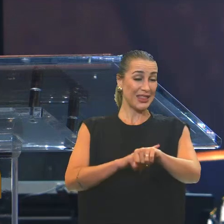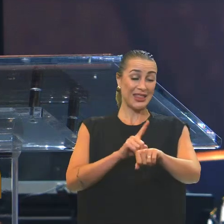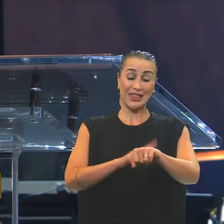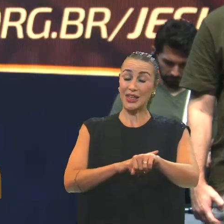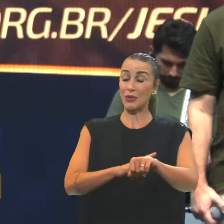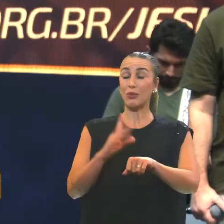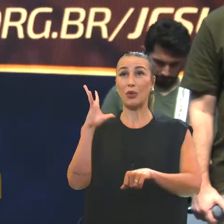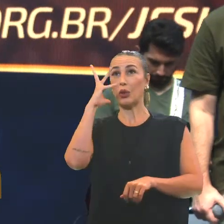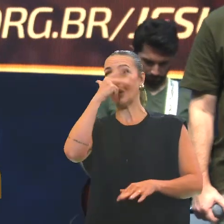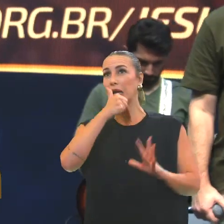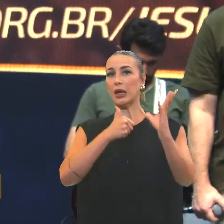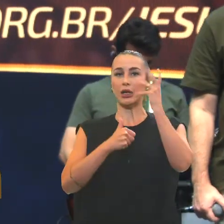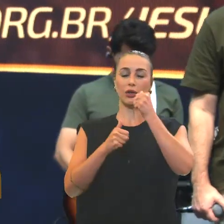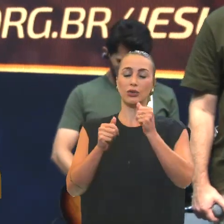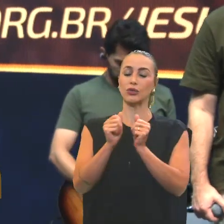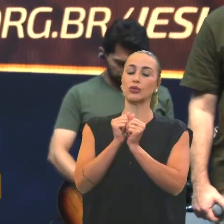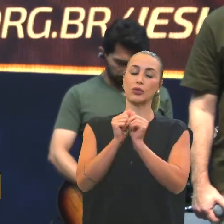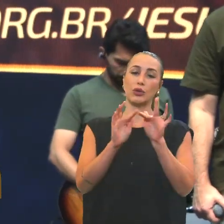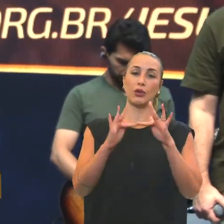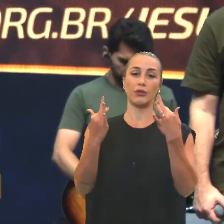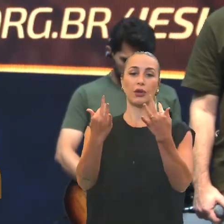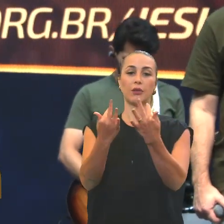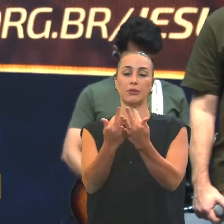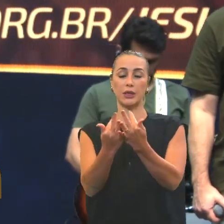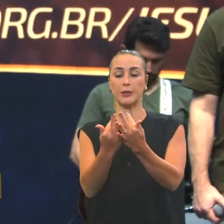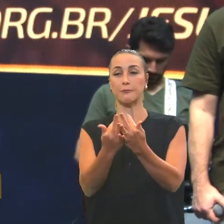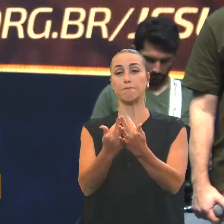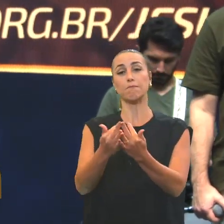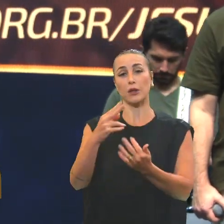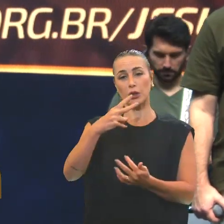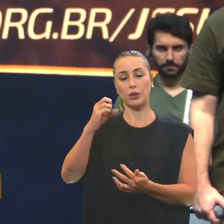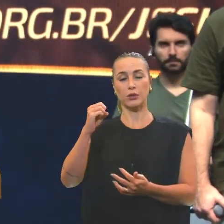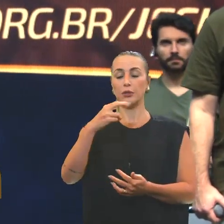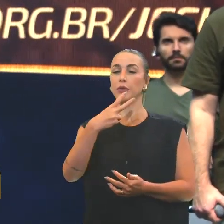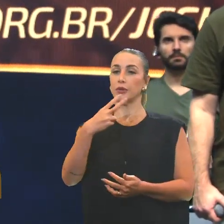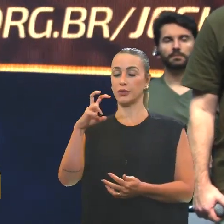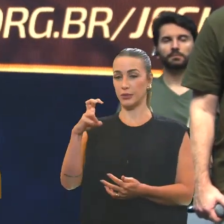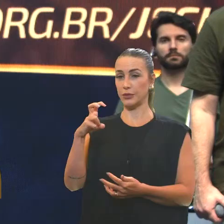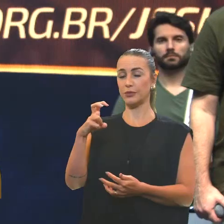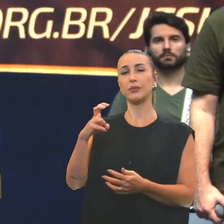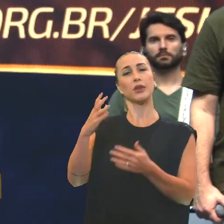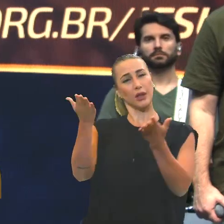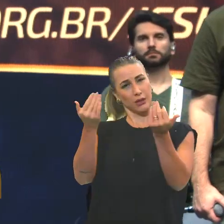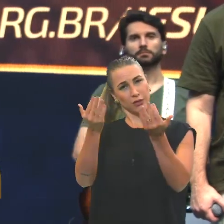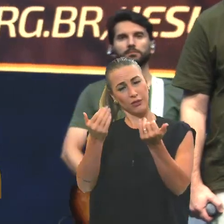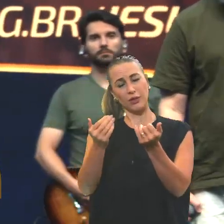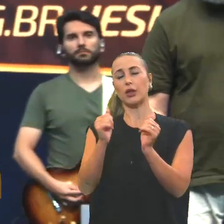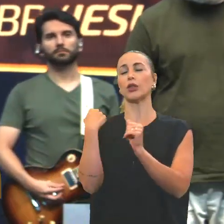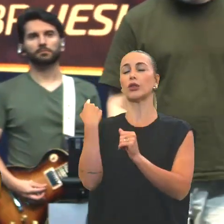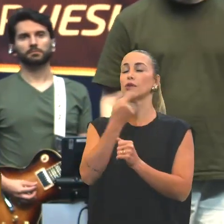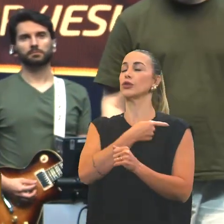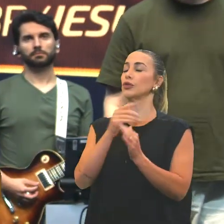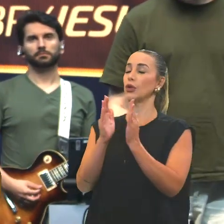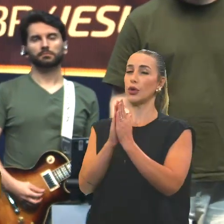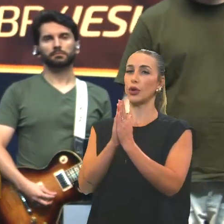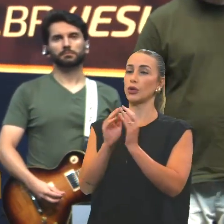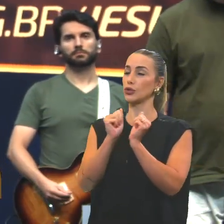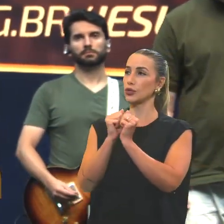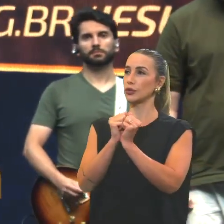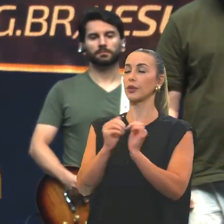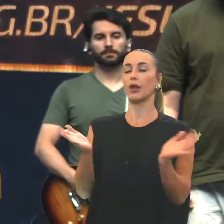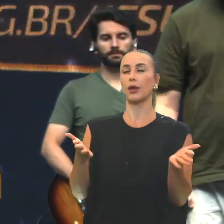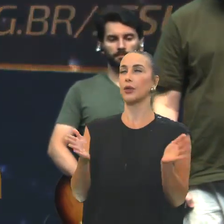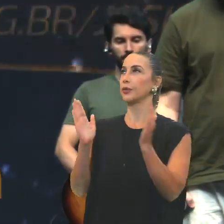E depois, você pode descer aqui, nós vamos orar com vocês ao final do nosso culto, tá bom? Feche os olhos mais uma vez.